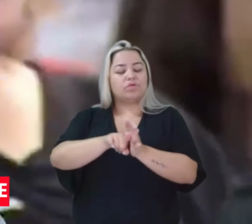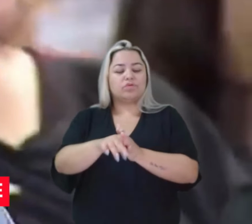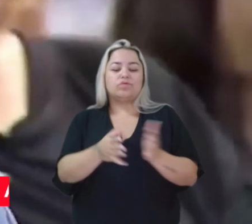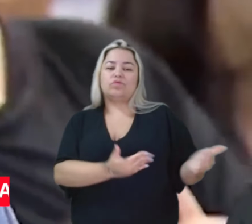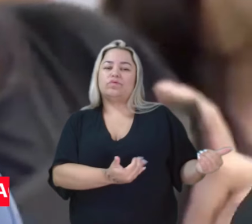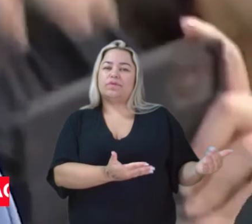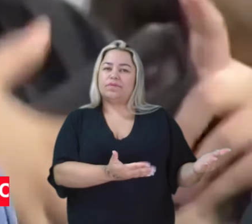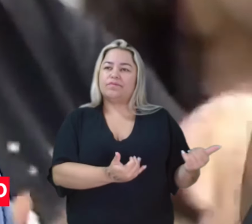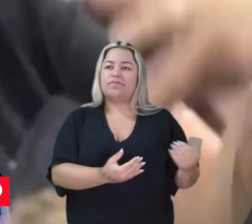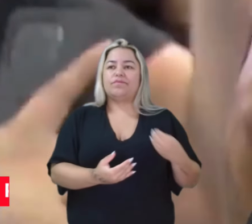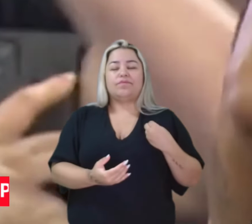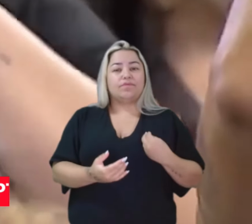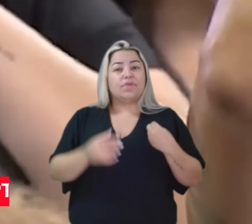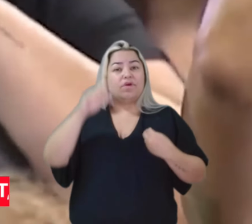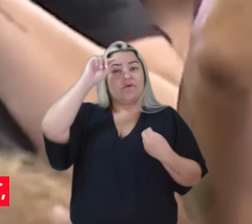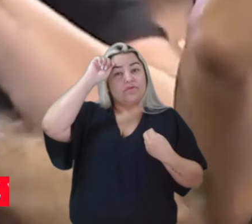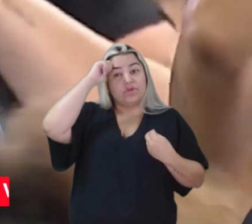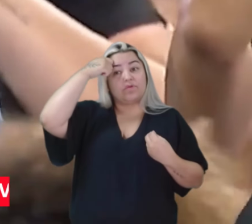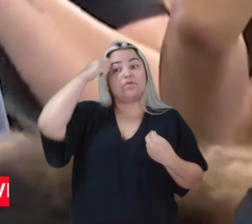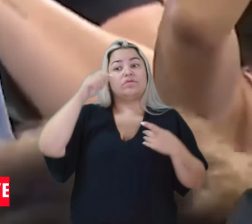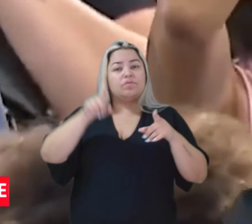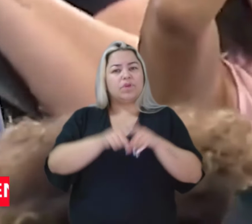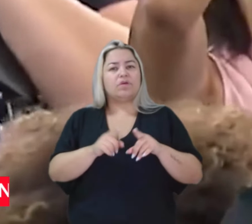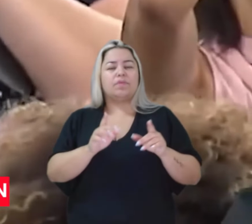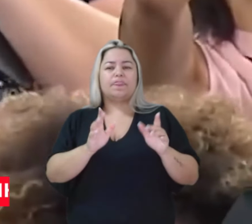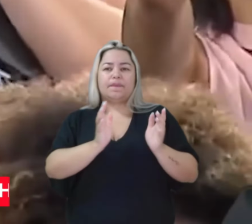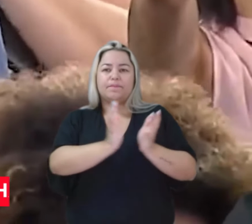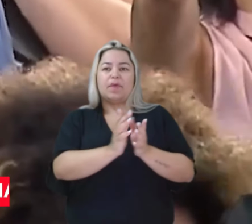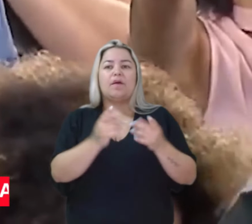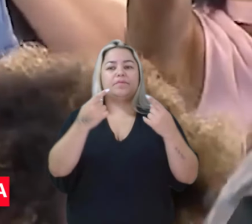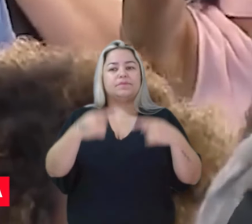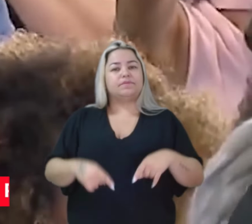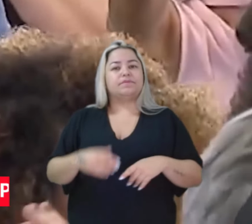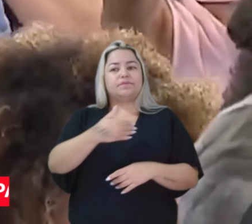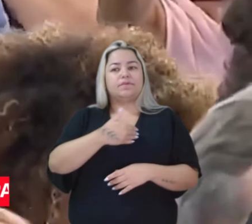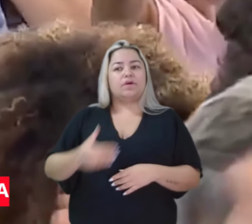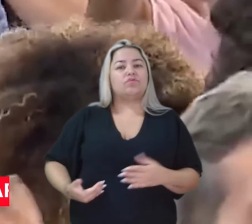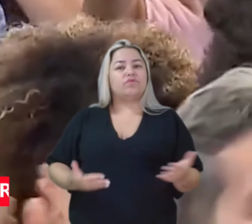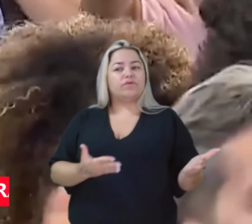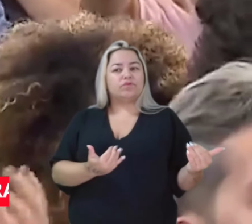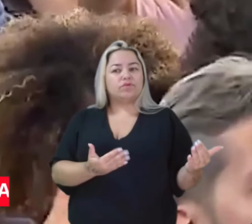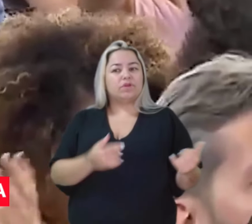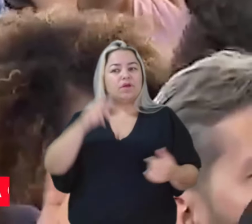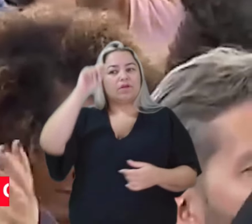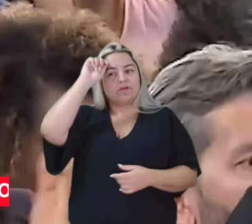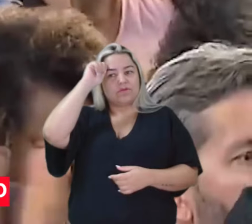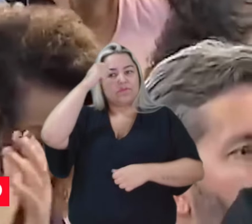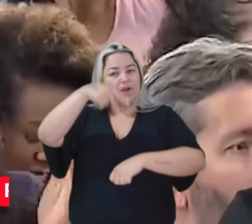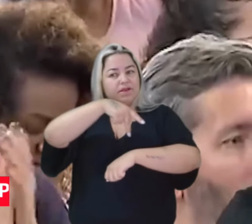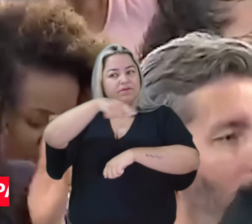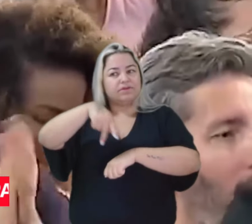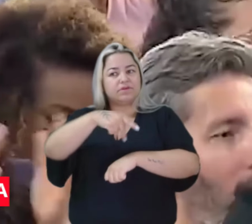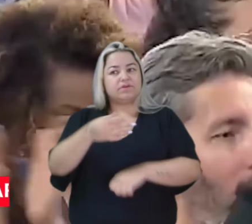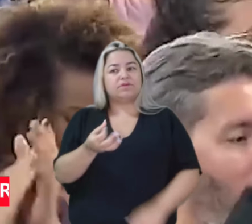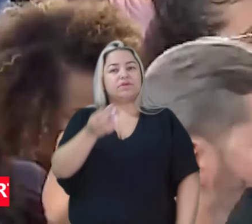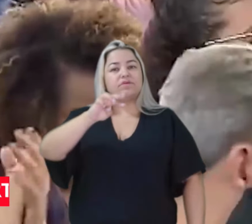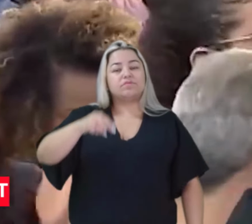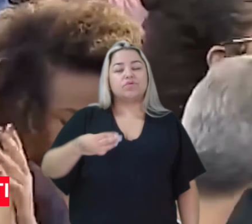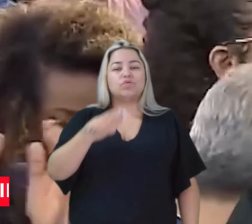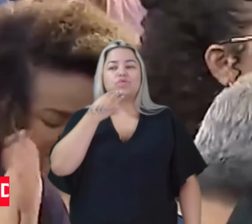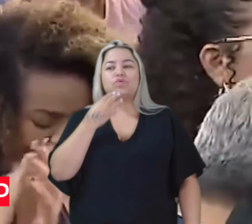Juventude Negra Viva, o maior pacote de políticas públicas para a juventude negra da história do país. 6.000